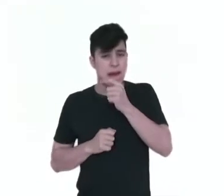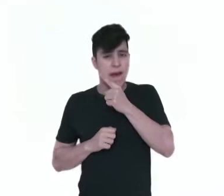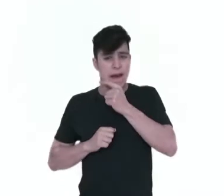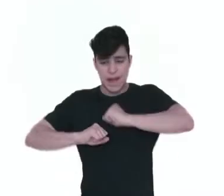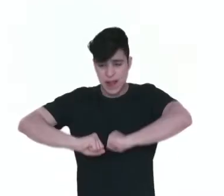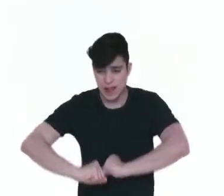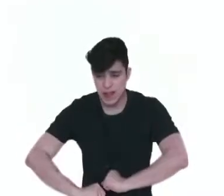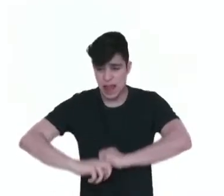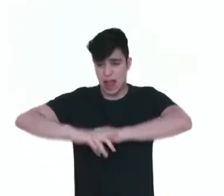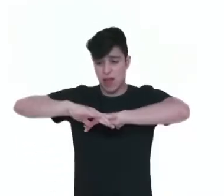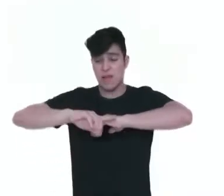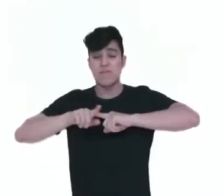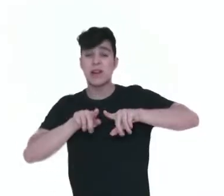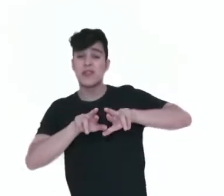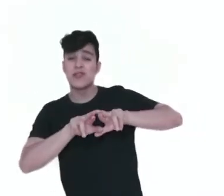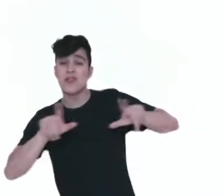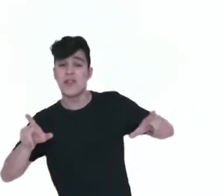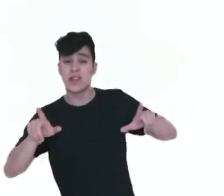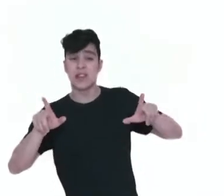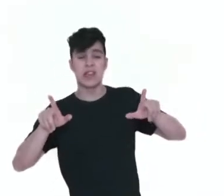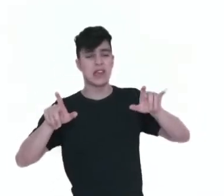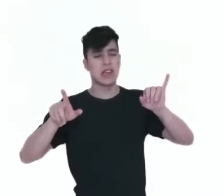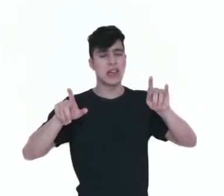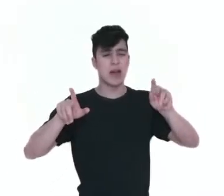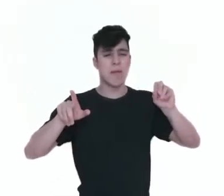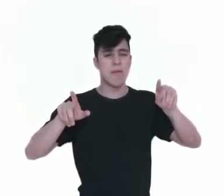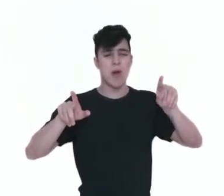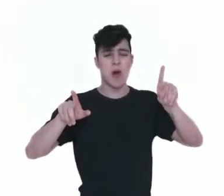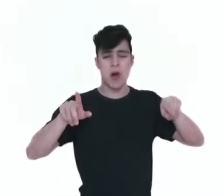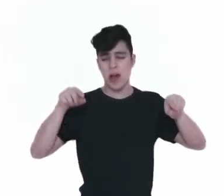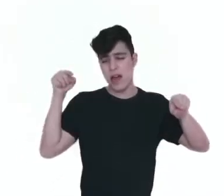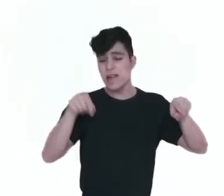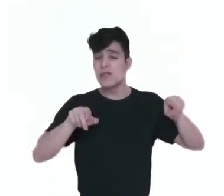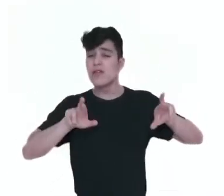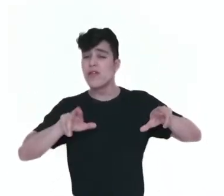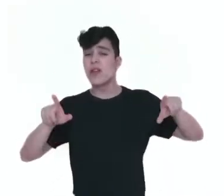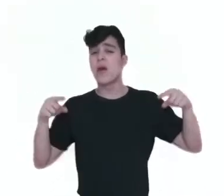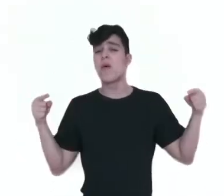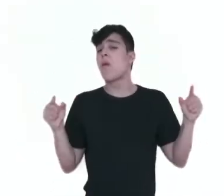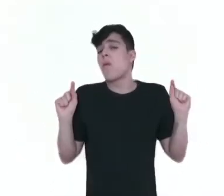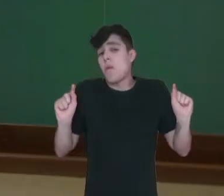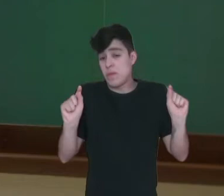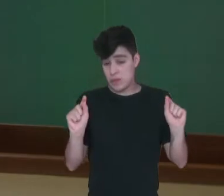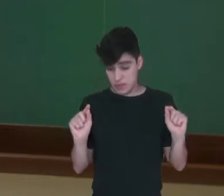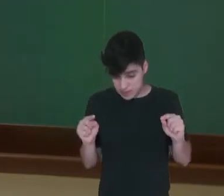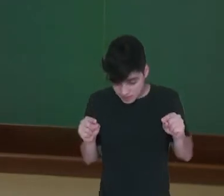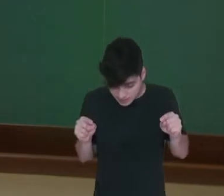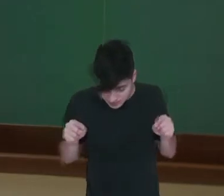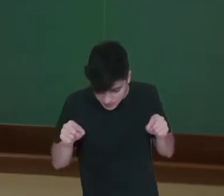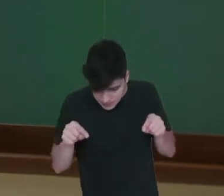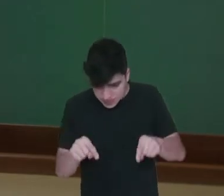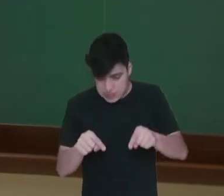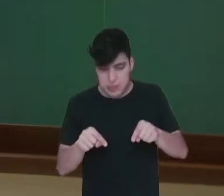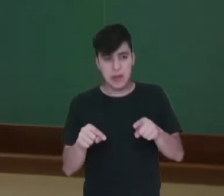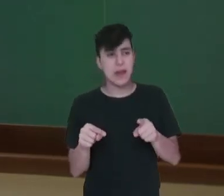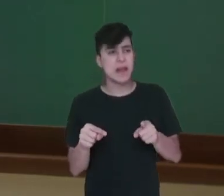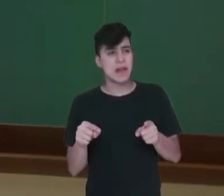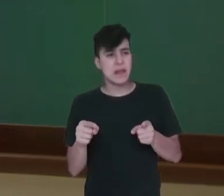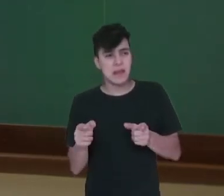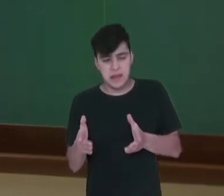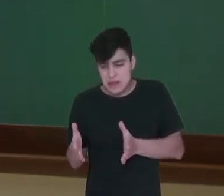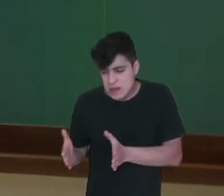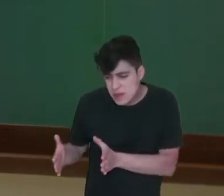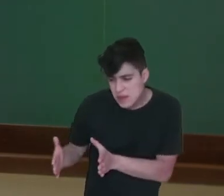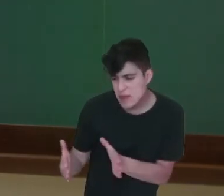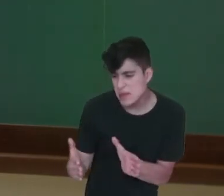é a diferença da mata de várzea para a mata de igapó? O que nós vamos ter? Dominadas ali por terraços fluviais. Elas são as